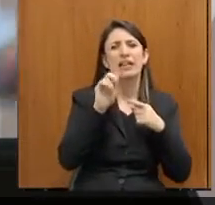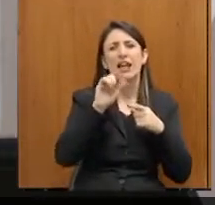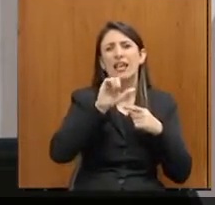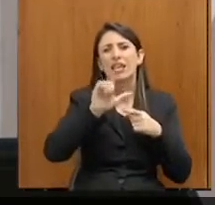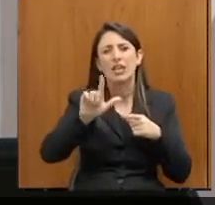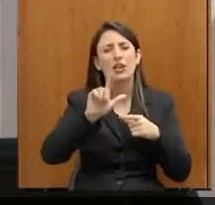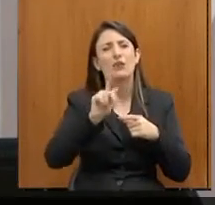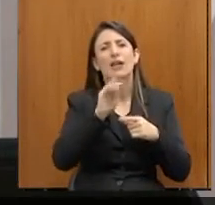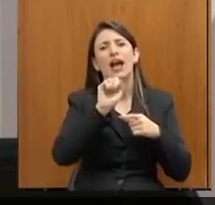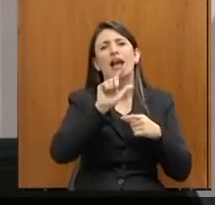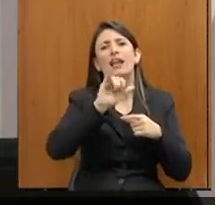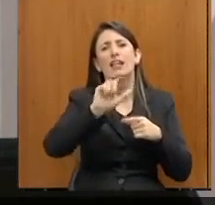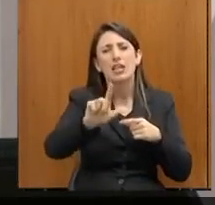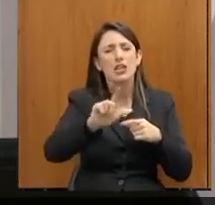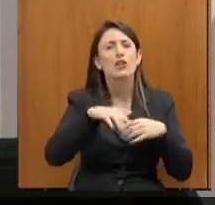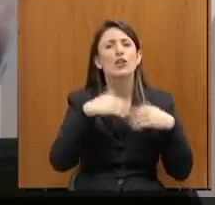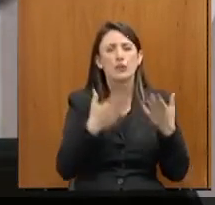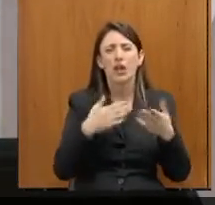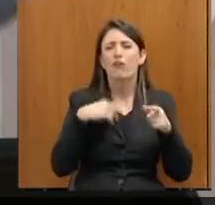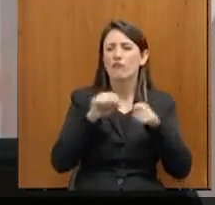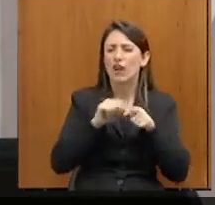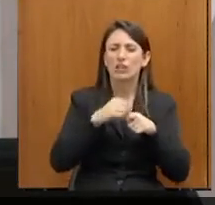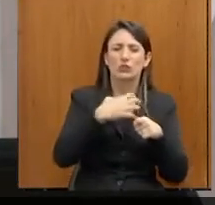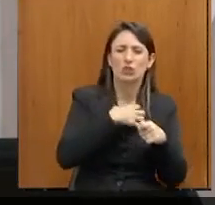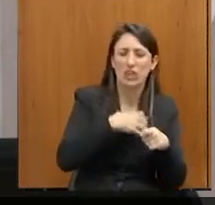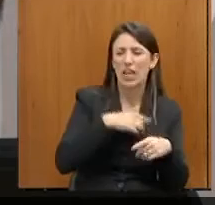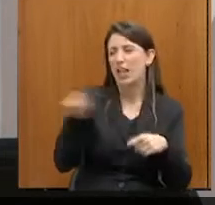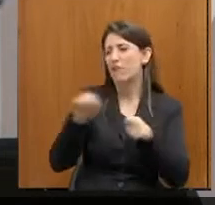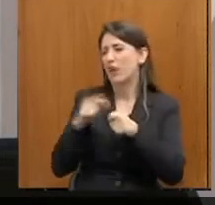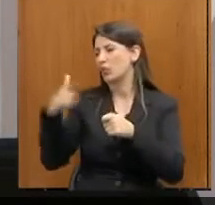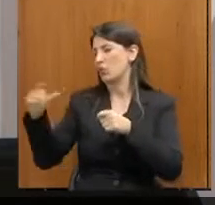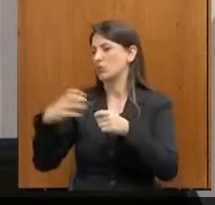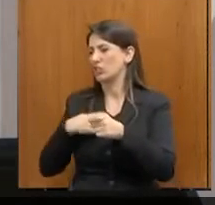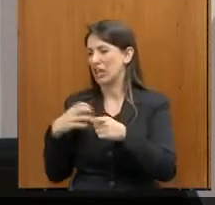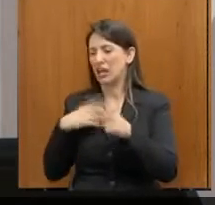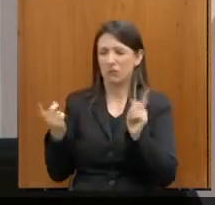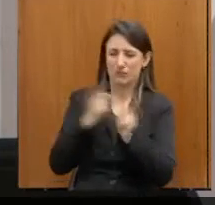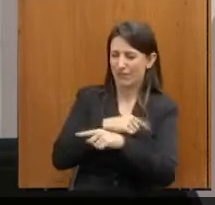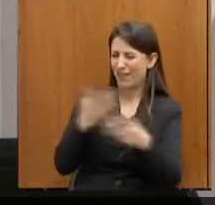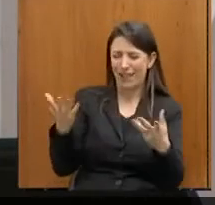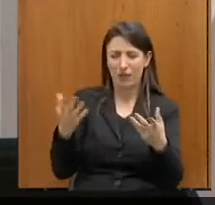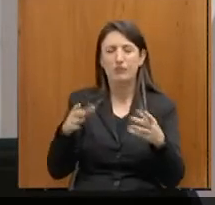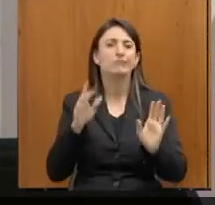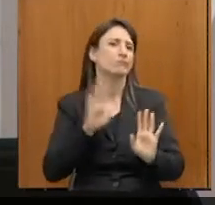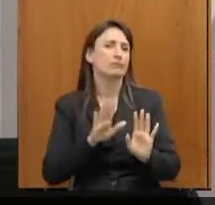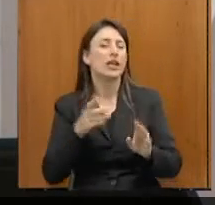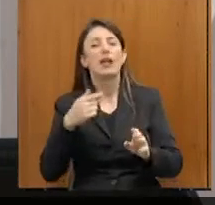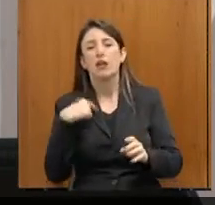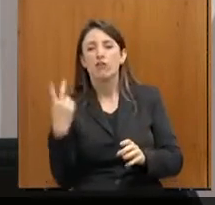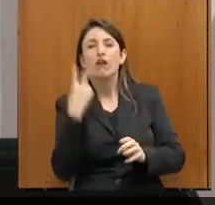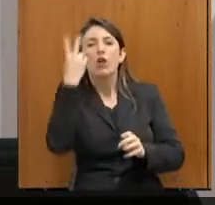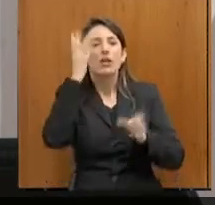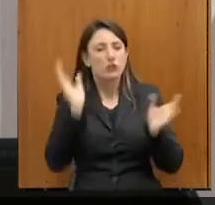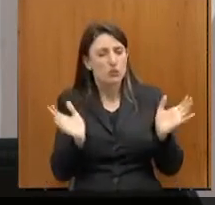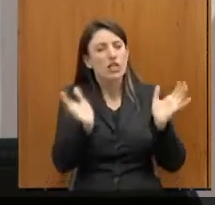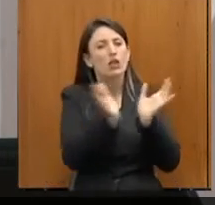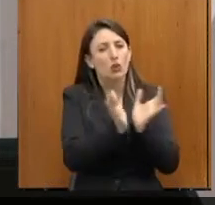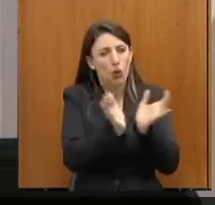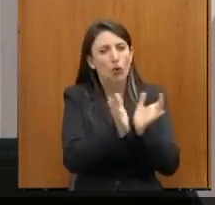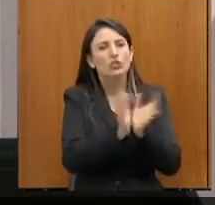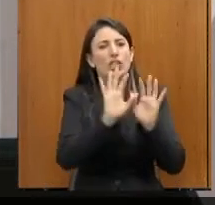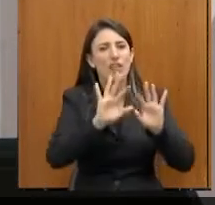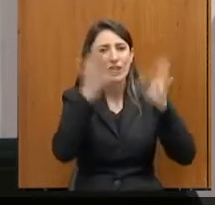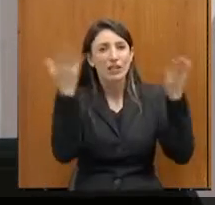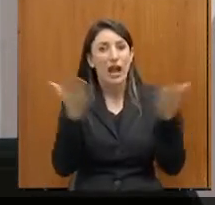um jeito a vocês faz um jeito que eu tô terminando faz um gesso já lá e faz de outros valores também o setor de eventos ele